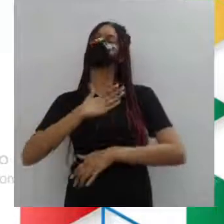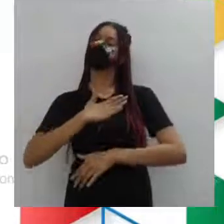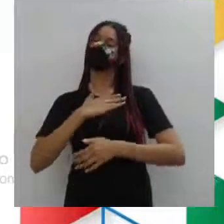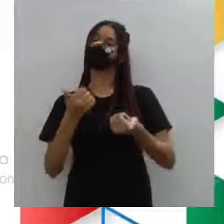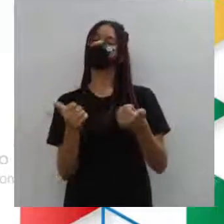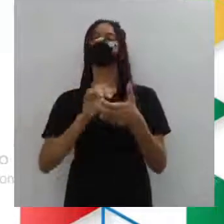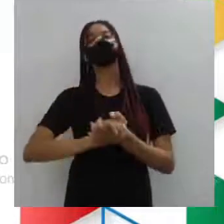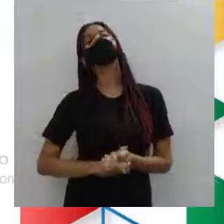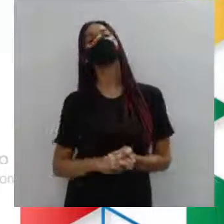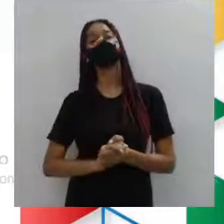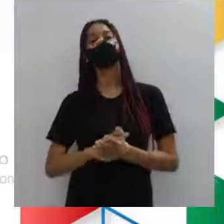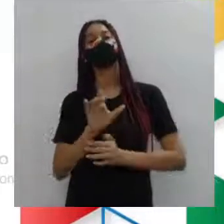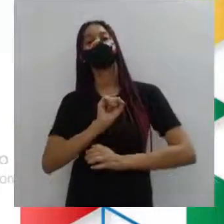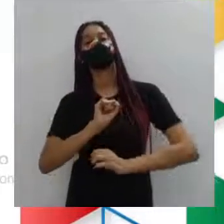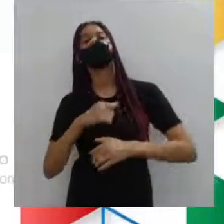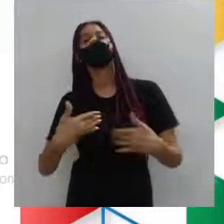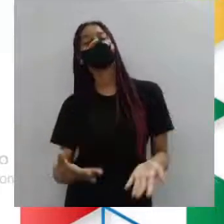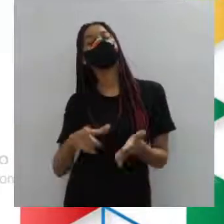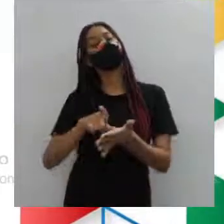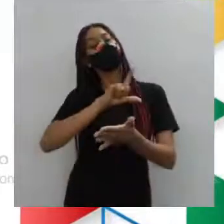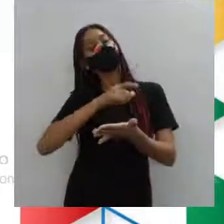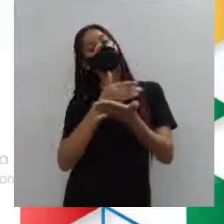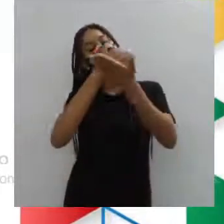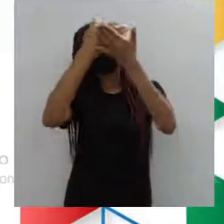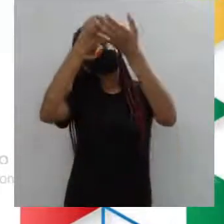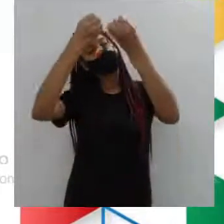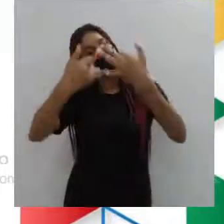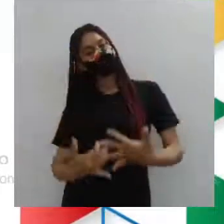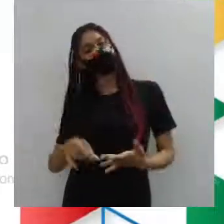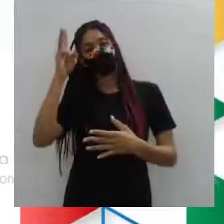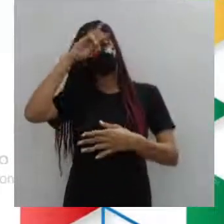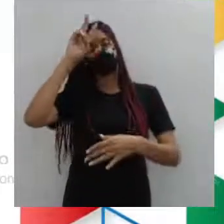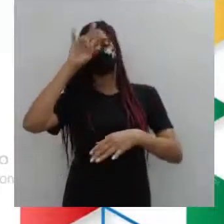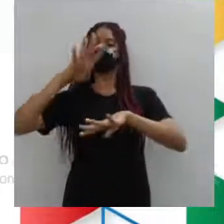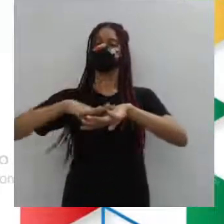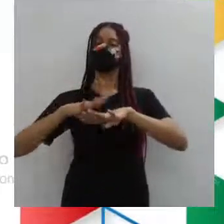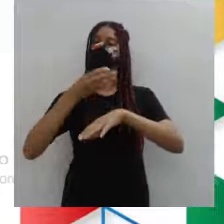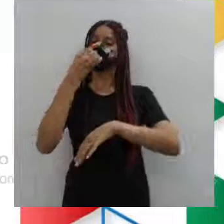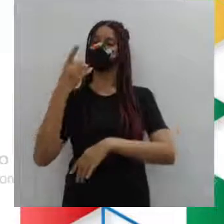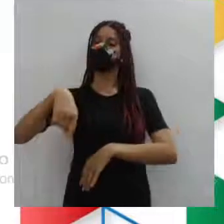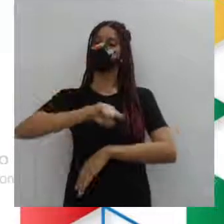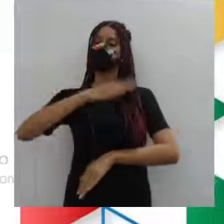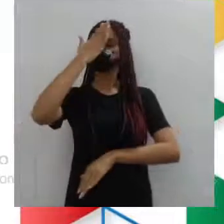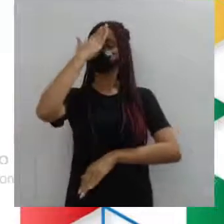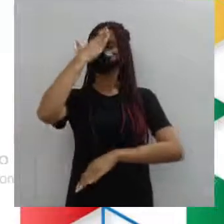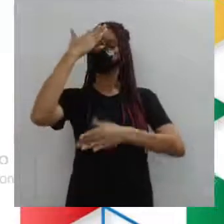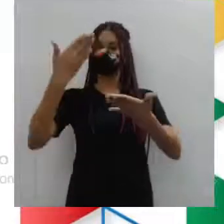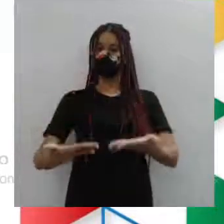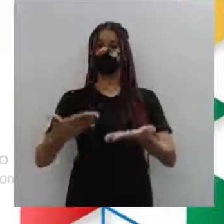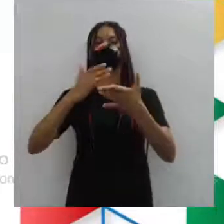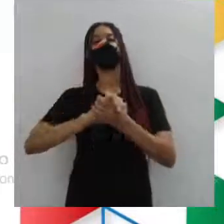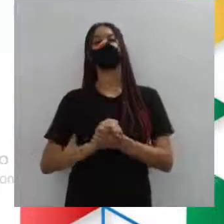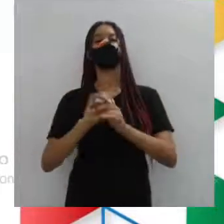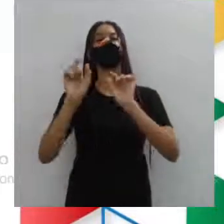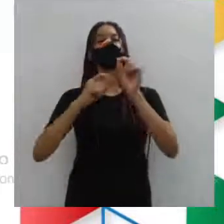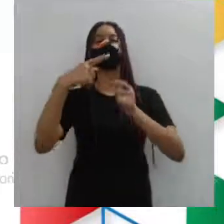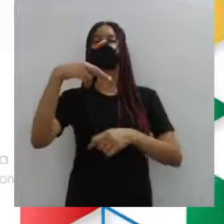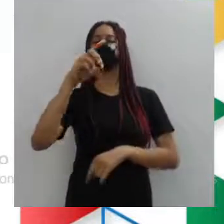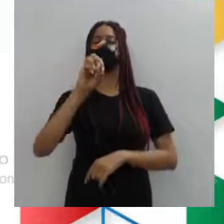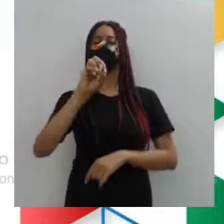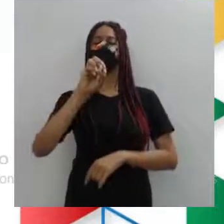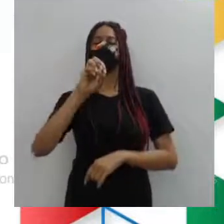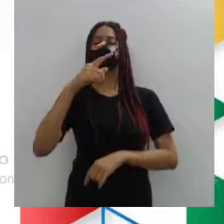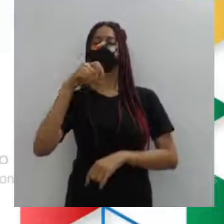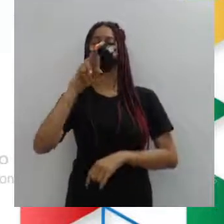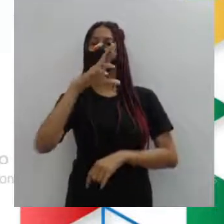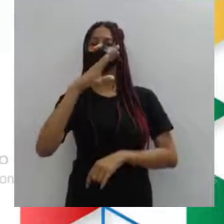te explicar logo a partir da história da matemática, porque é um bom referencial para que você entenda, tá? A ideia de proporção, ela